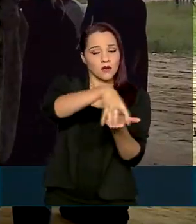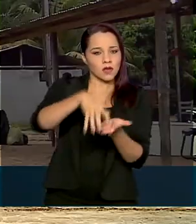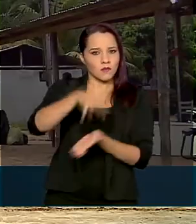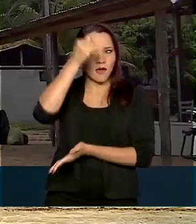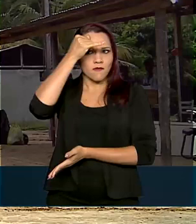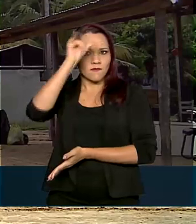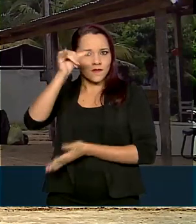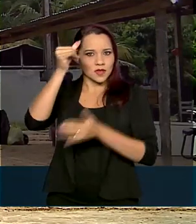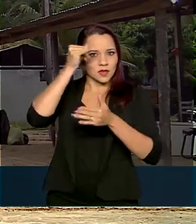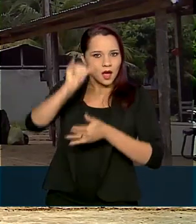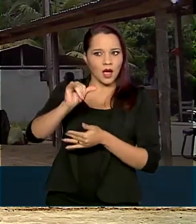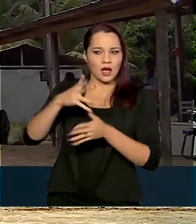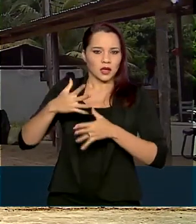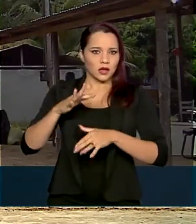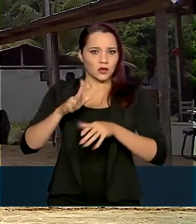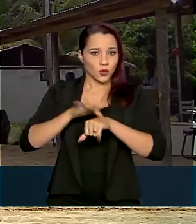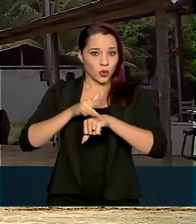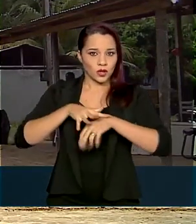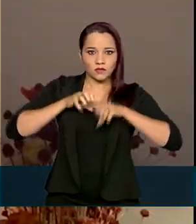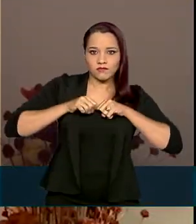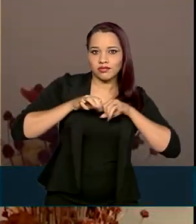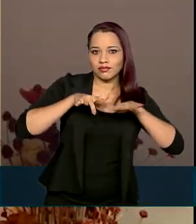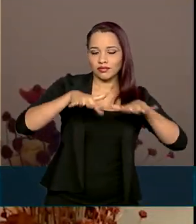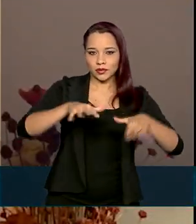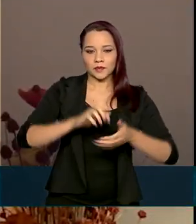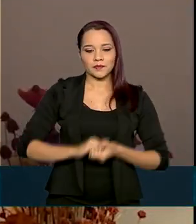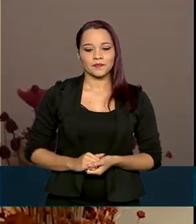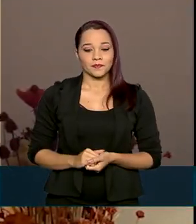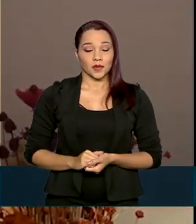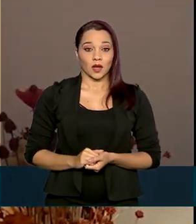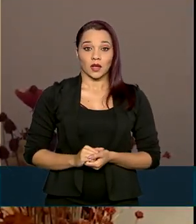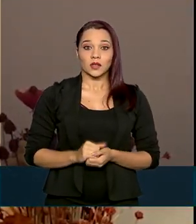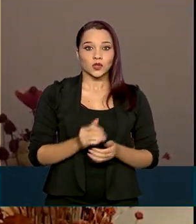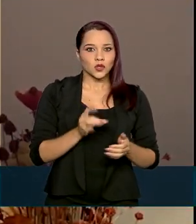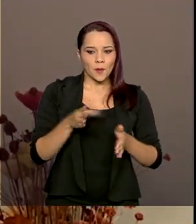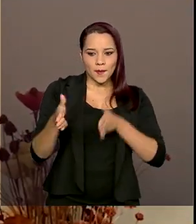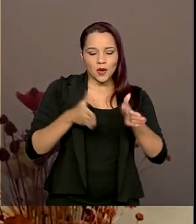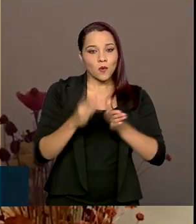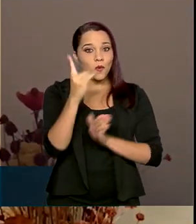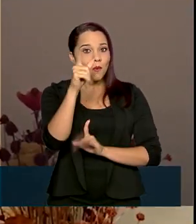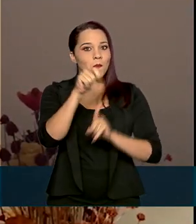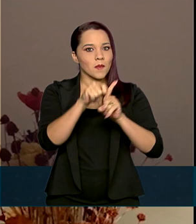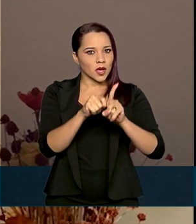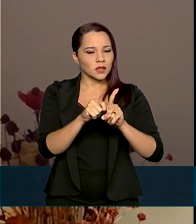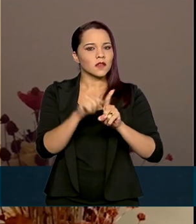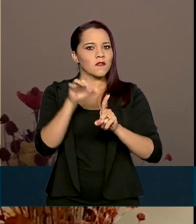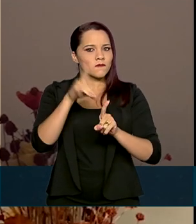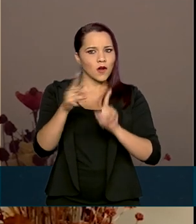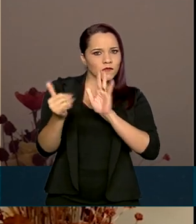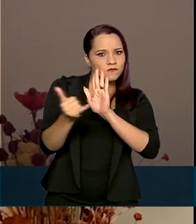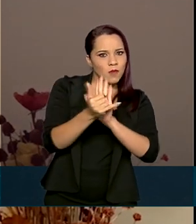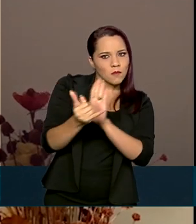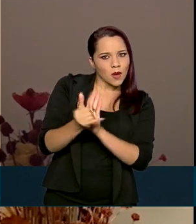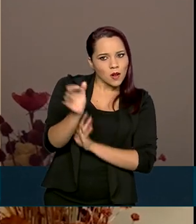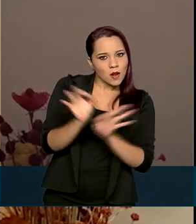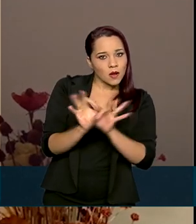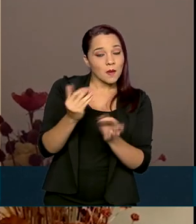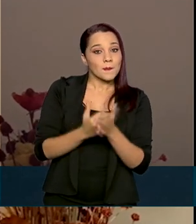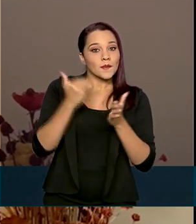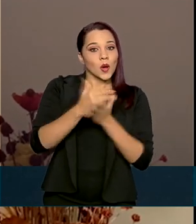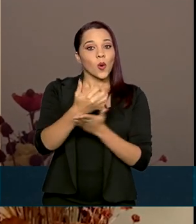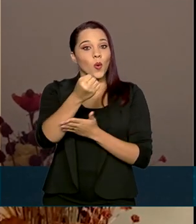evitar a disseminação da doença. Em um mês apenas, foram instaladas mais de 80